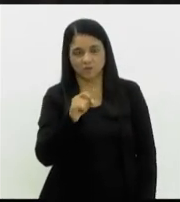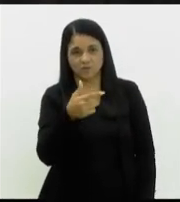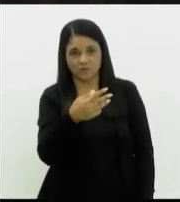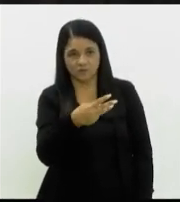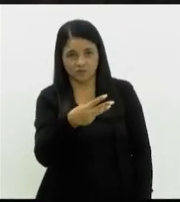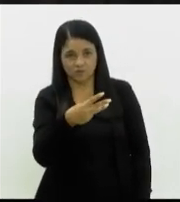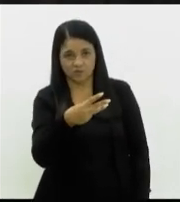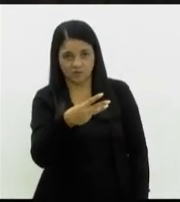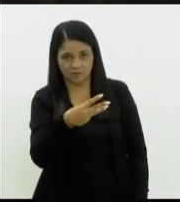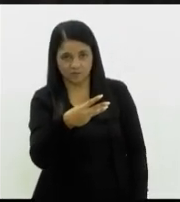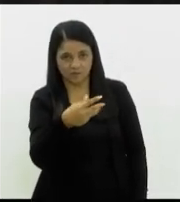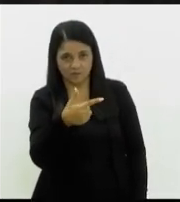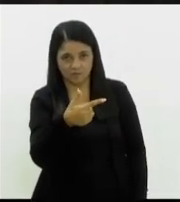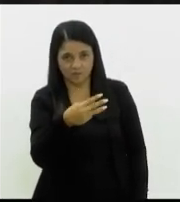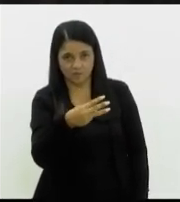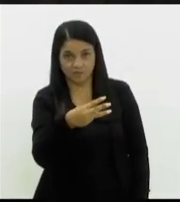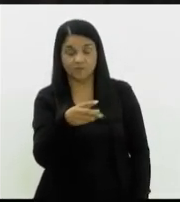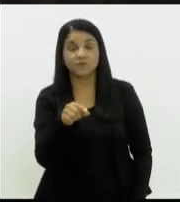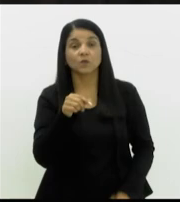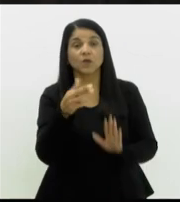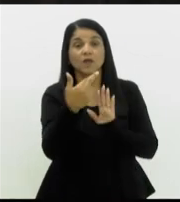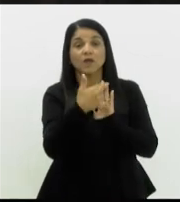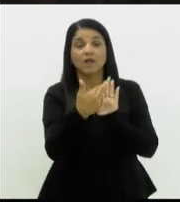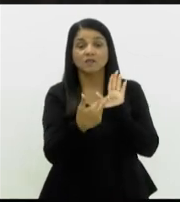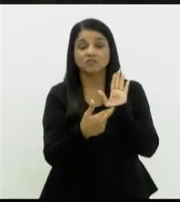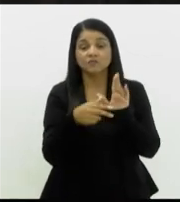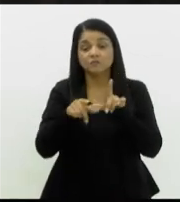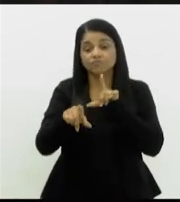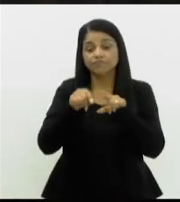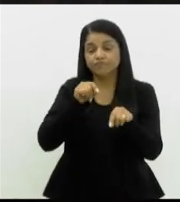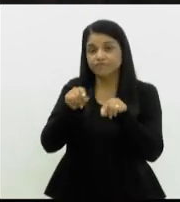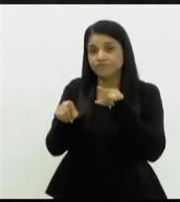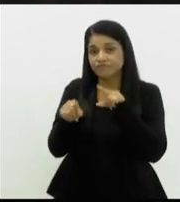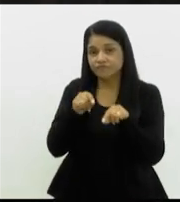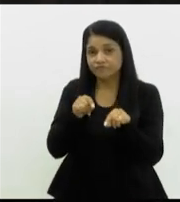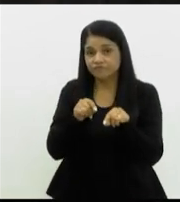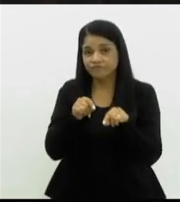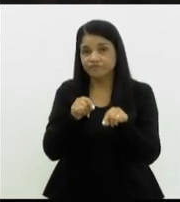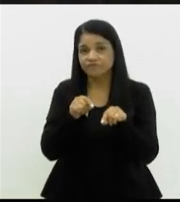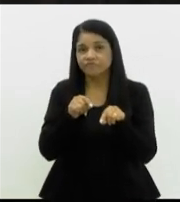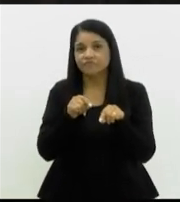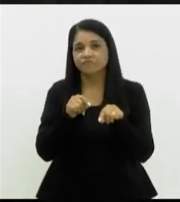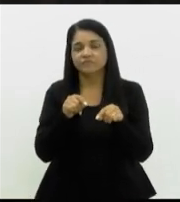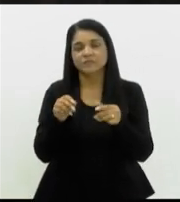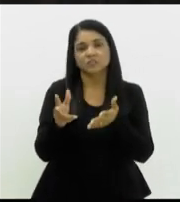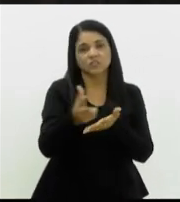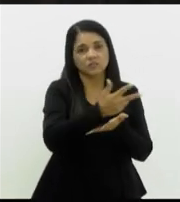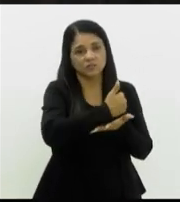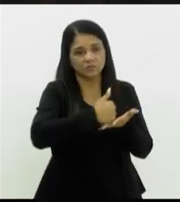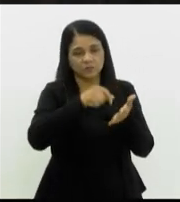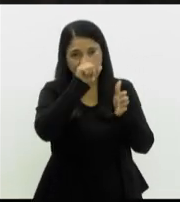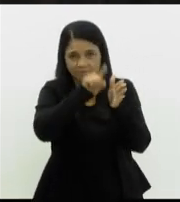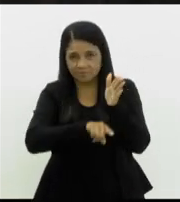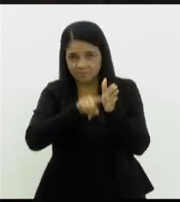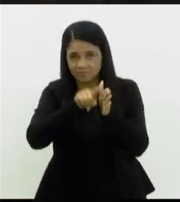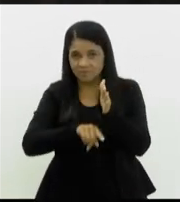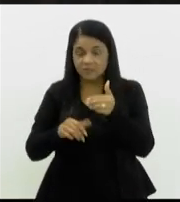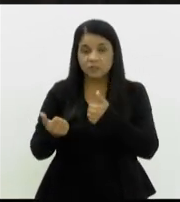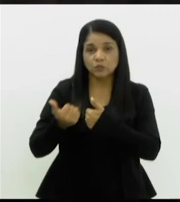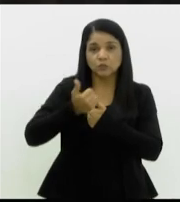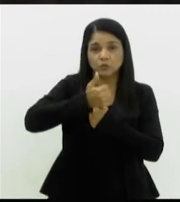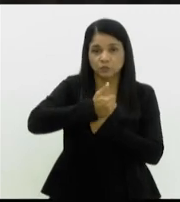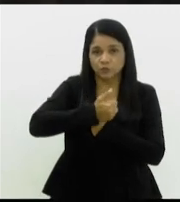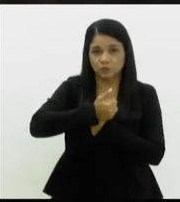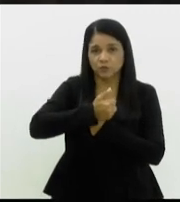respeito ao regime optativo de tributação de